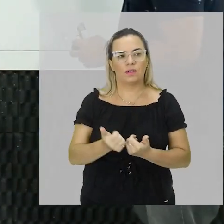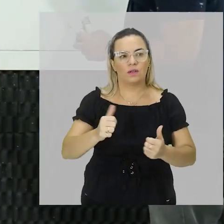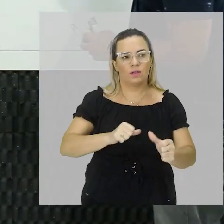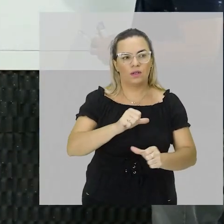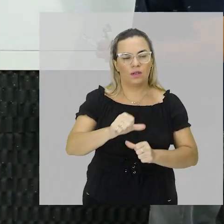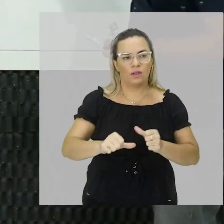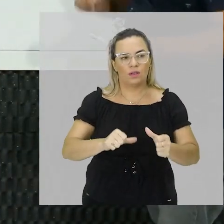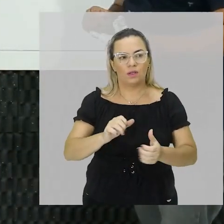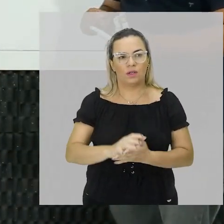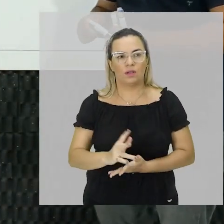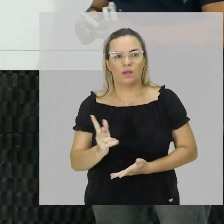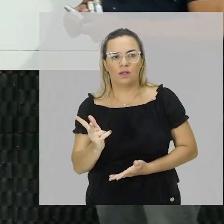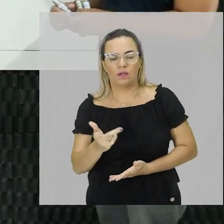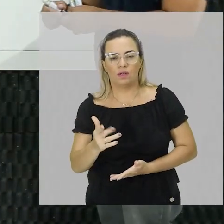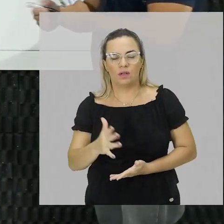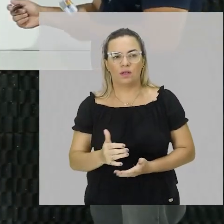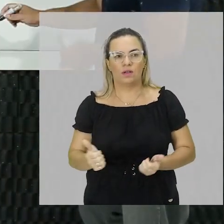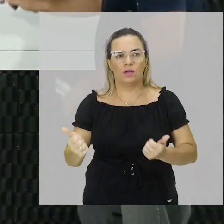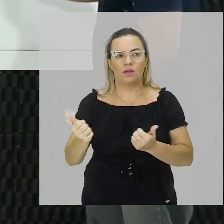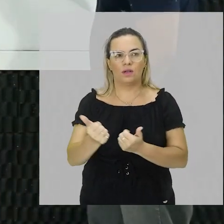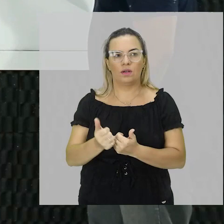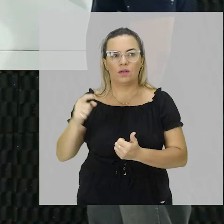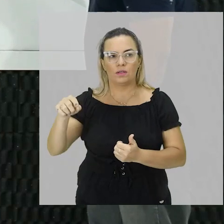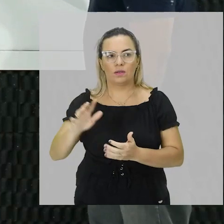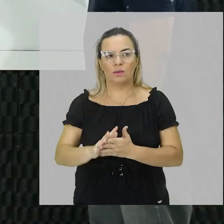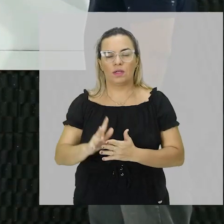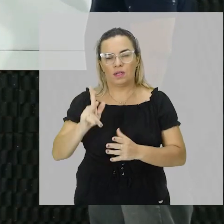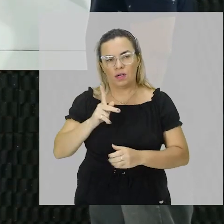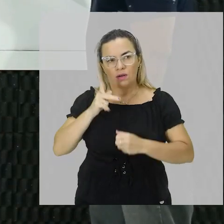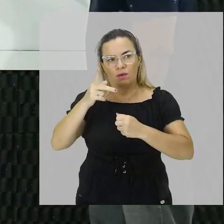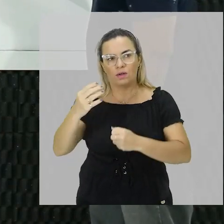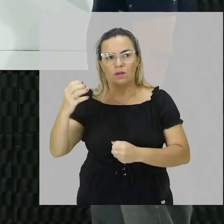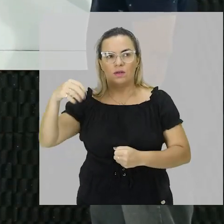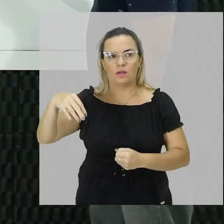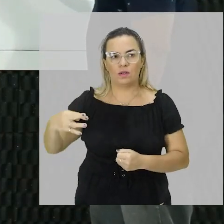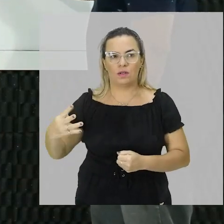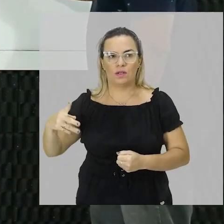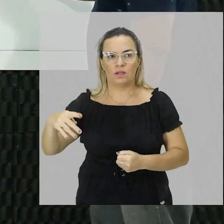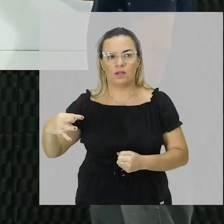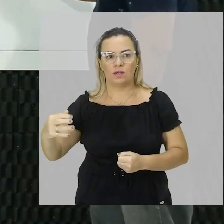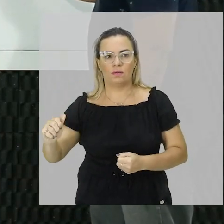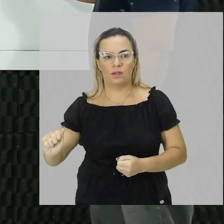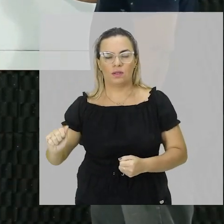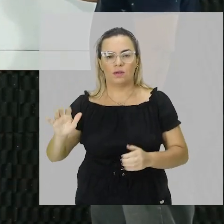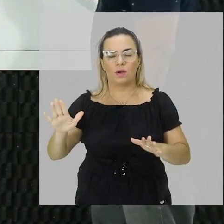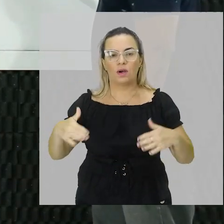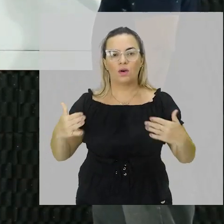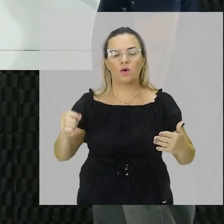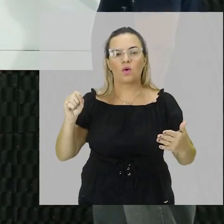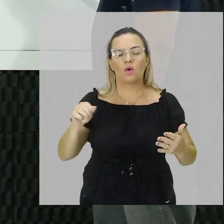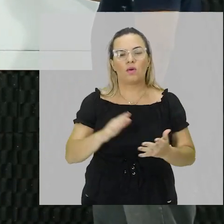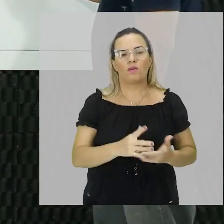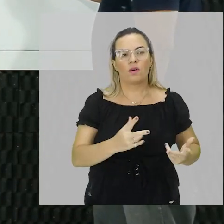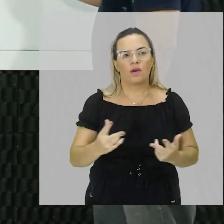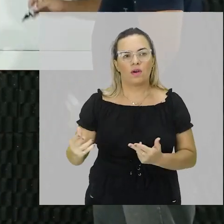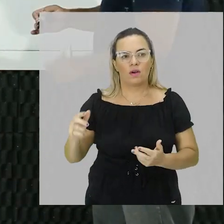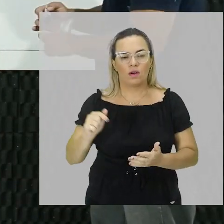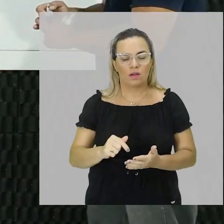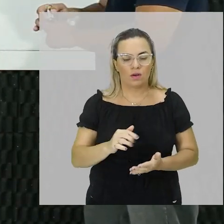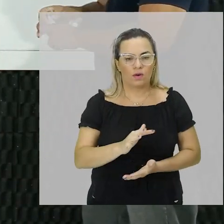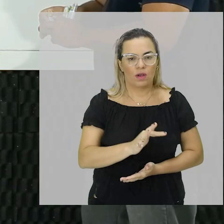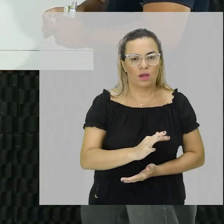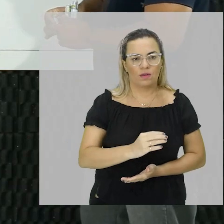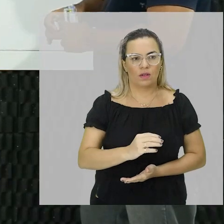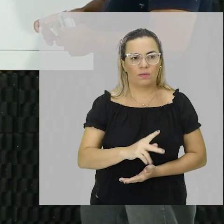velocidade aqui da força centrípeta. Então vai ficar como? Ó? Força centrípeta vai ser igual